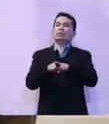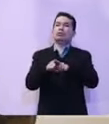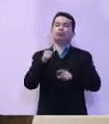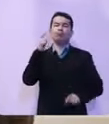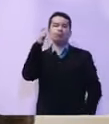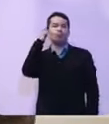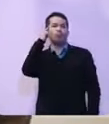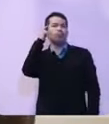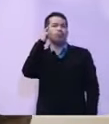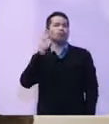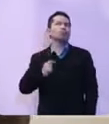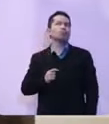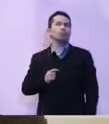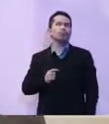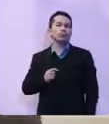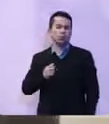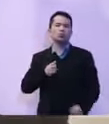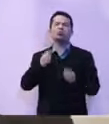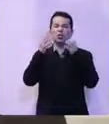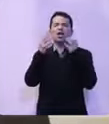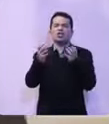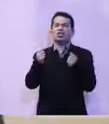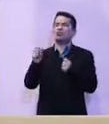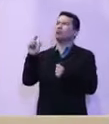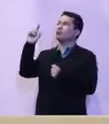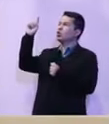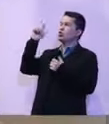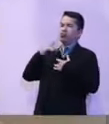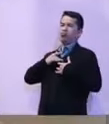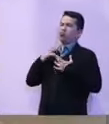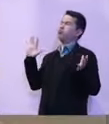diante, tu has de ser o meu Senhor e Salvador.